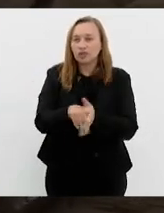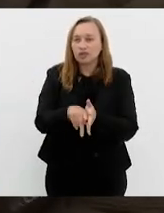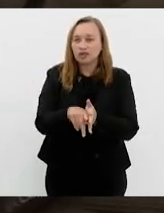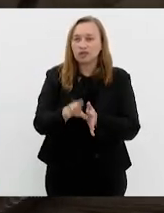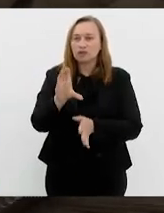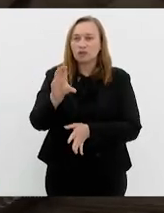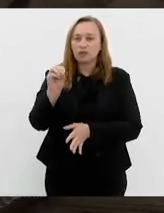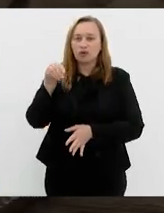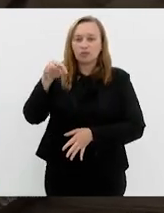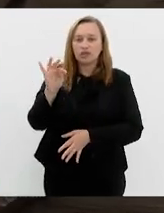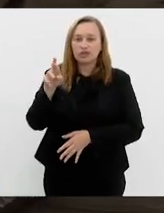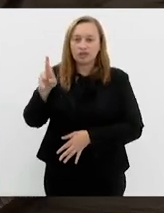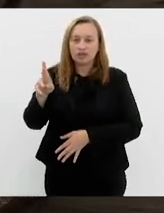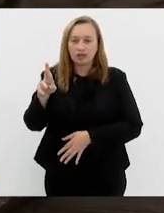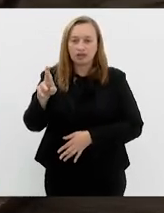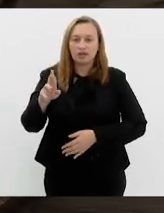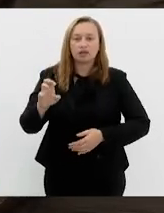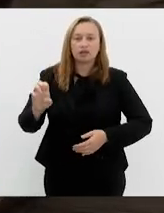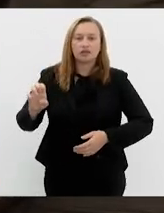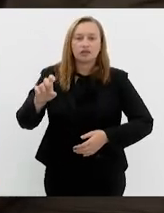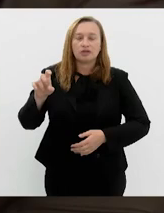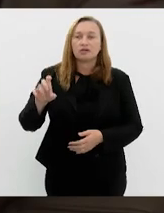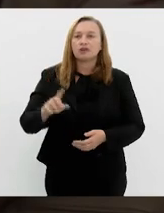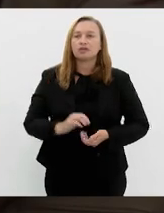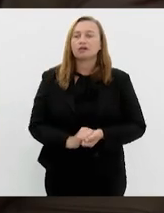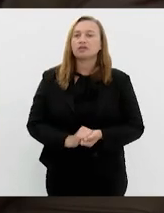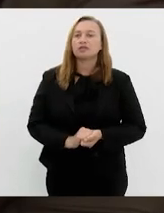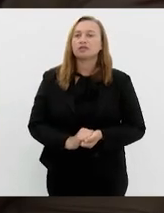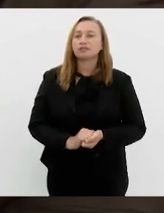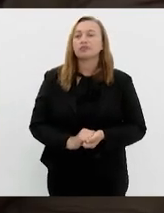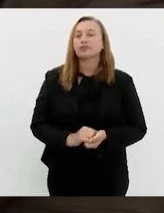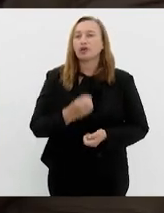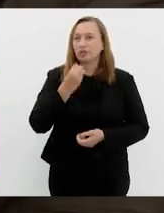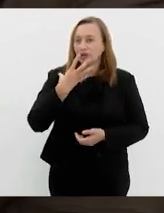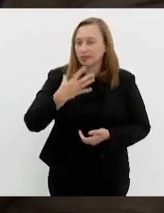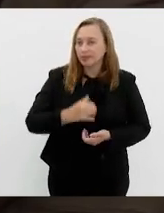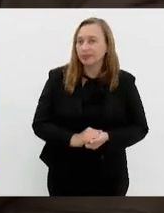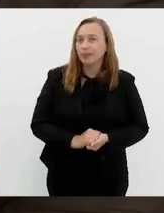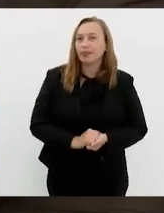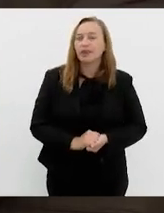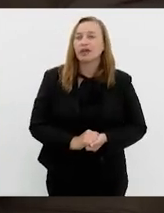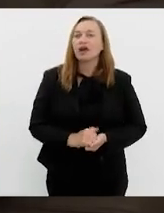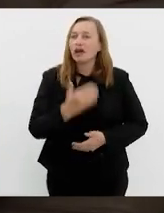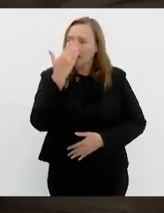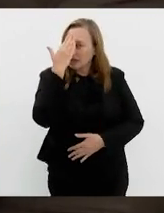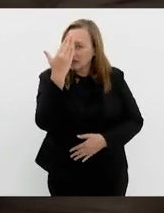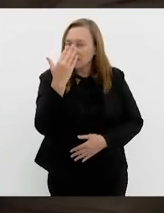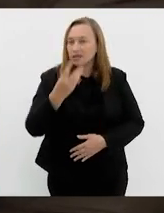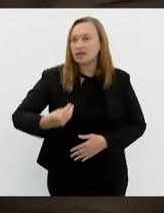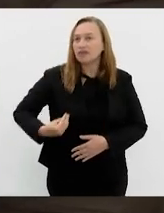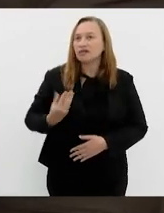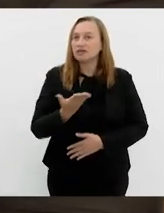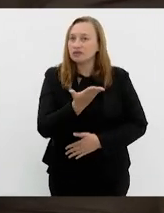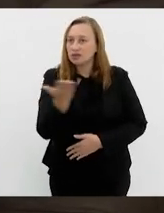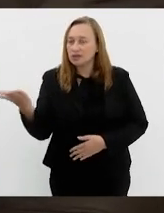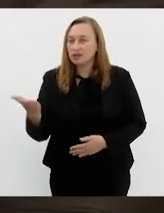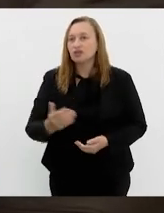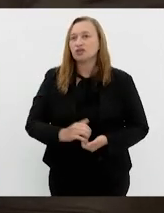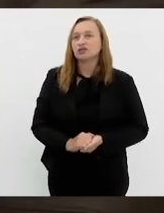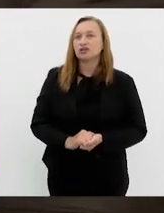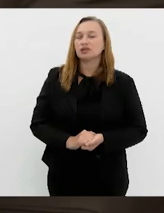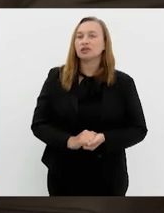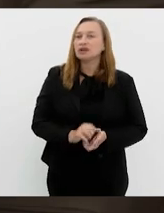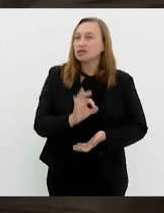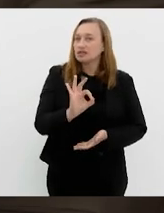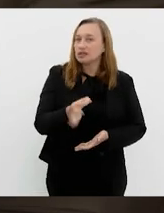aqui conosco ok muito bem gostaria de agradecer a participação de todos os presentes certo de que